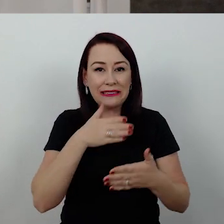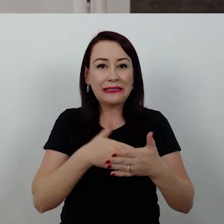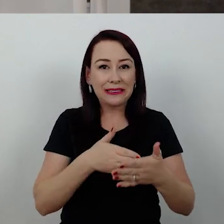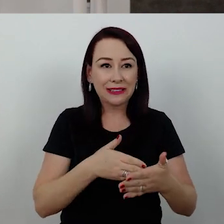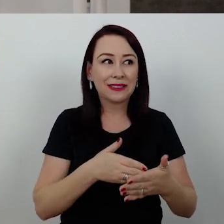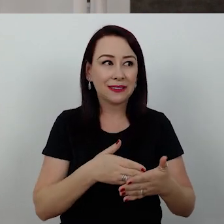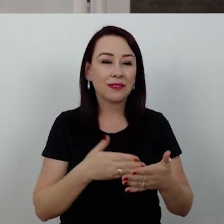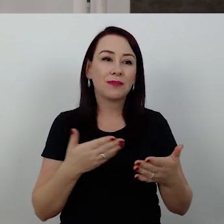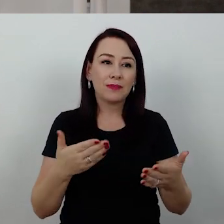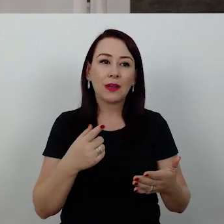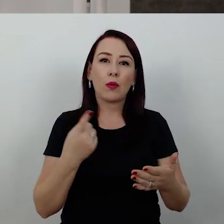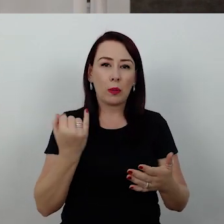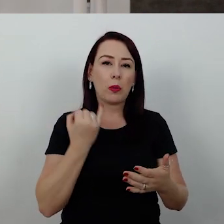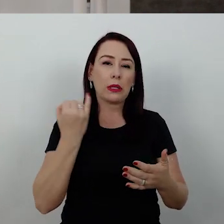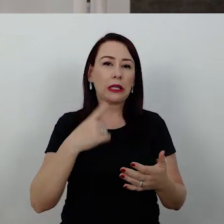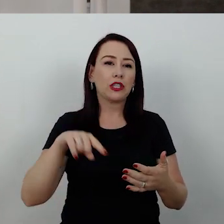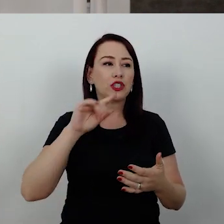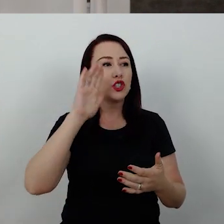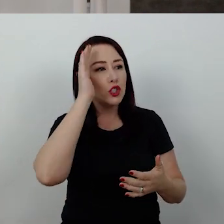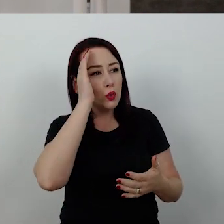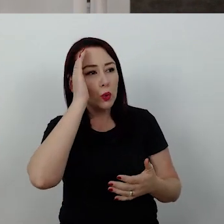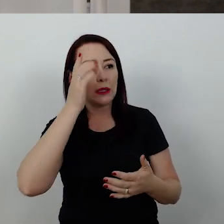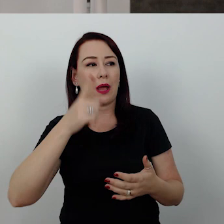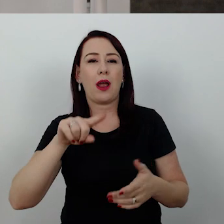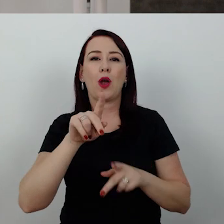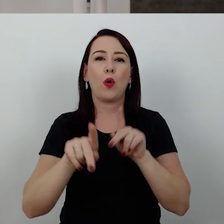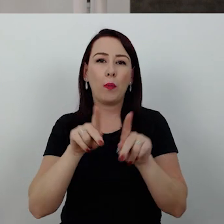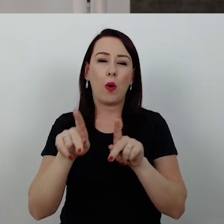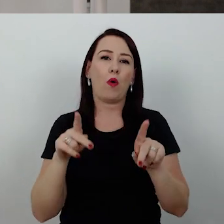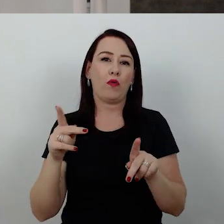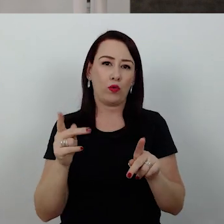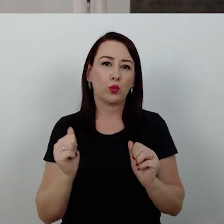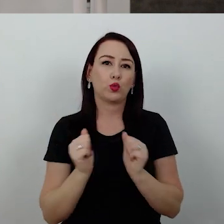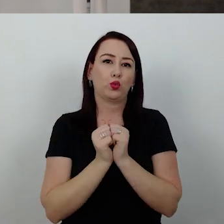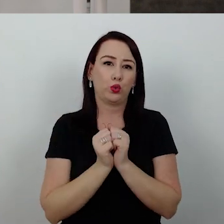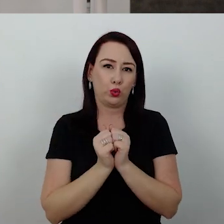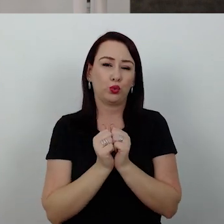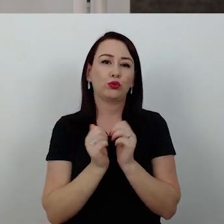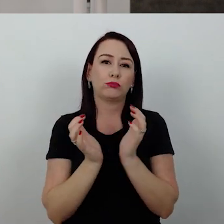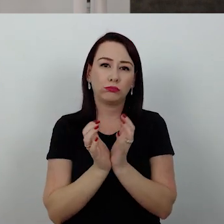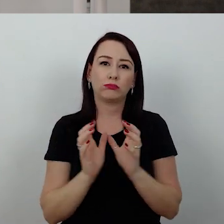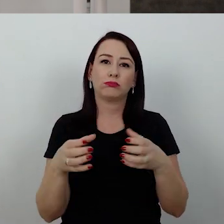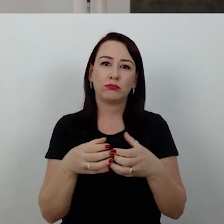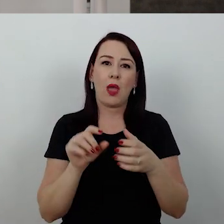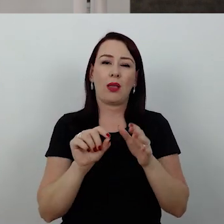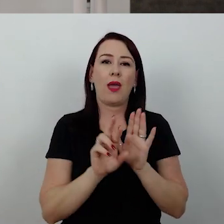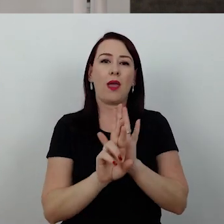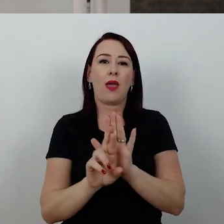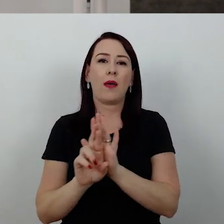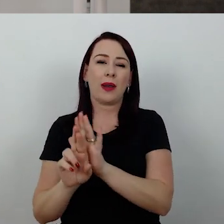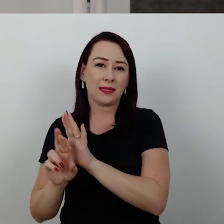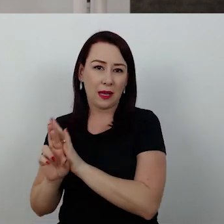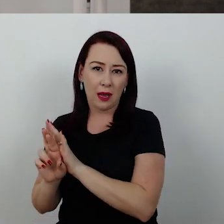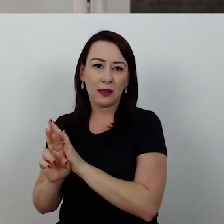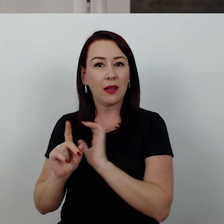que é realmente essa escuta ativa do setor, assim, com o setor, né, junto com o setor, com as entidades representativas do setor aqui em Belo